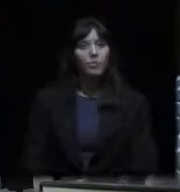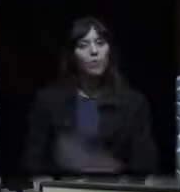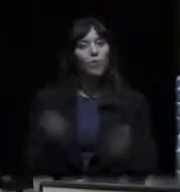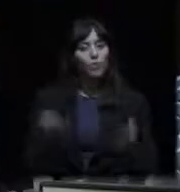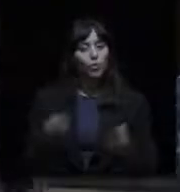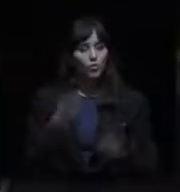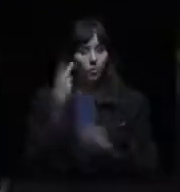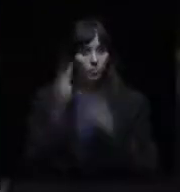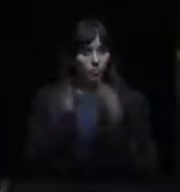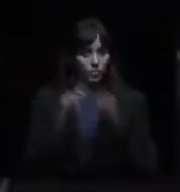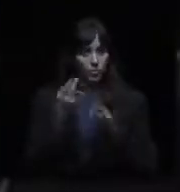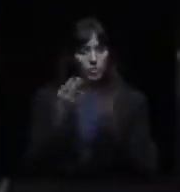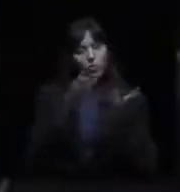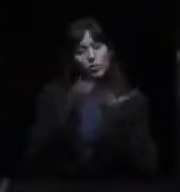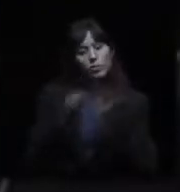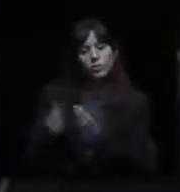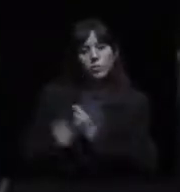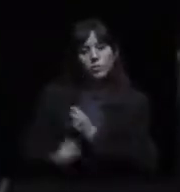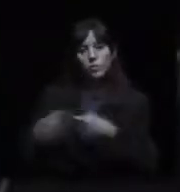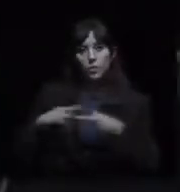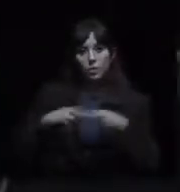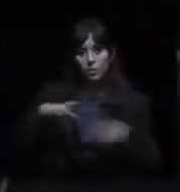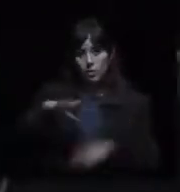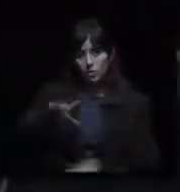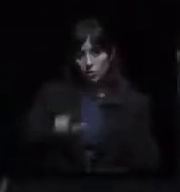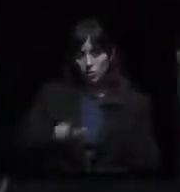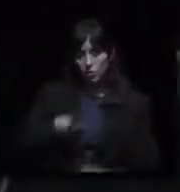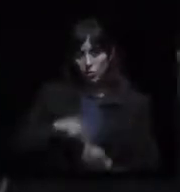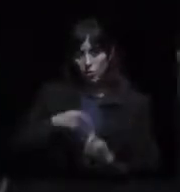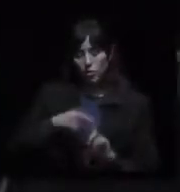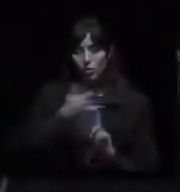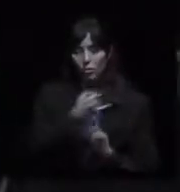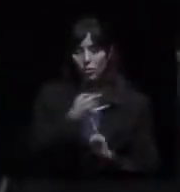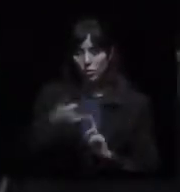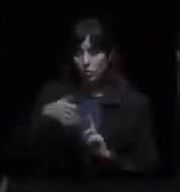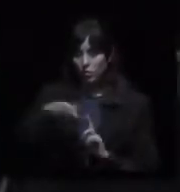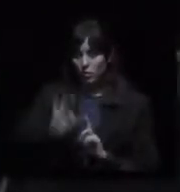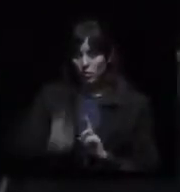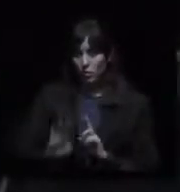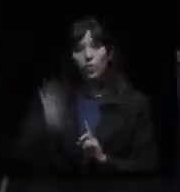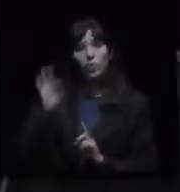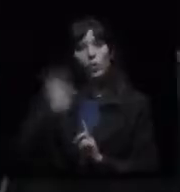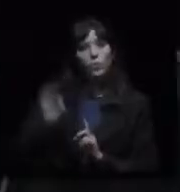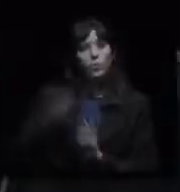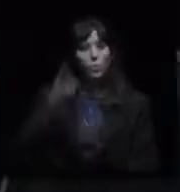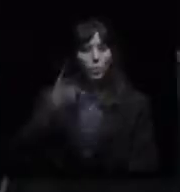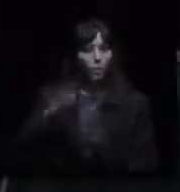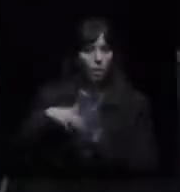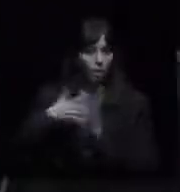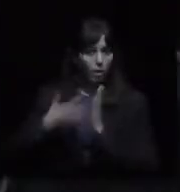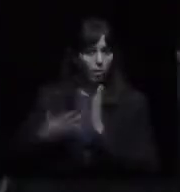da apreciação do Orçamento da Câmara Municipal de Lisboa para 2024 e das grandes opções do Plano